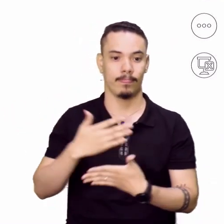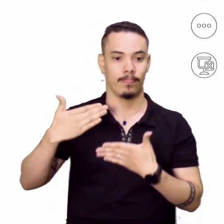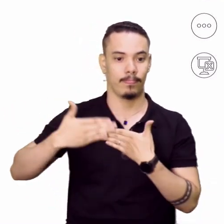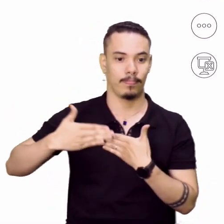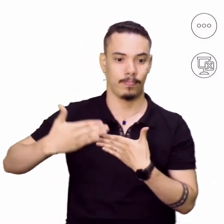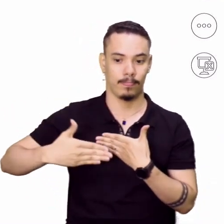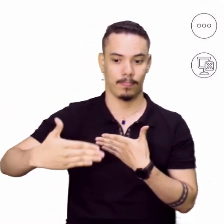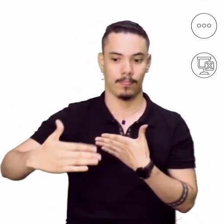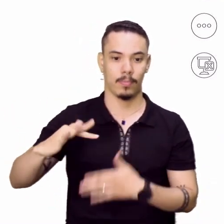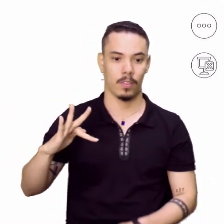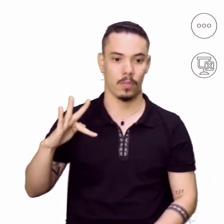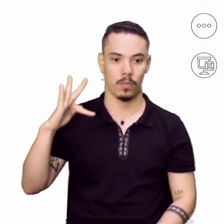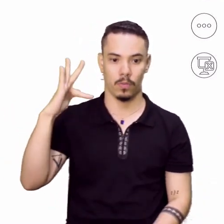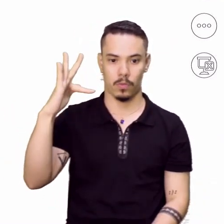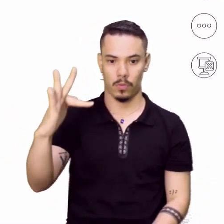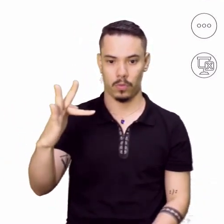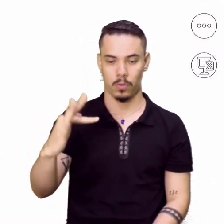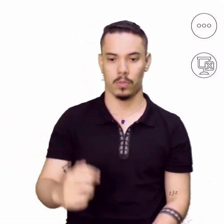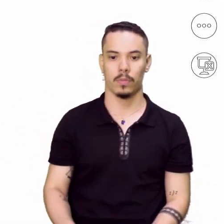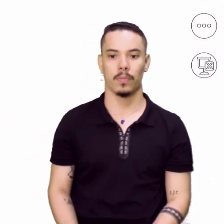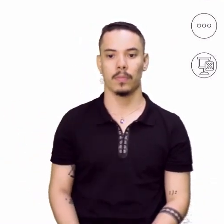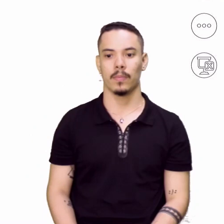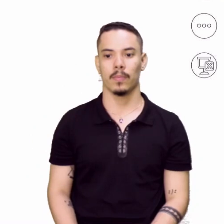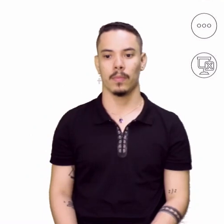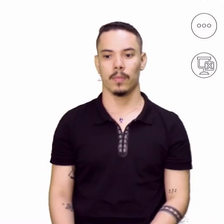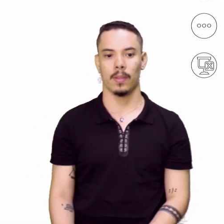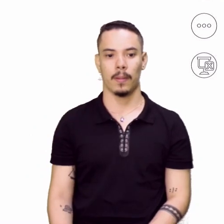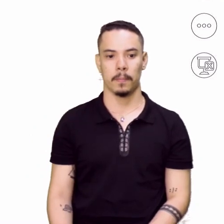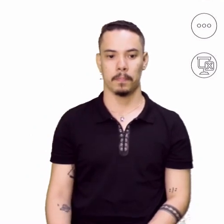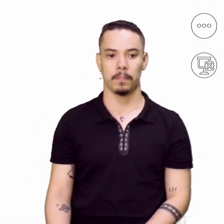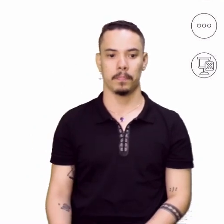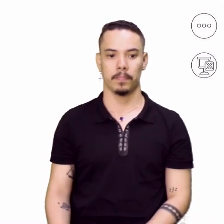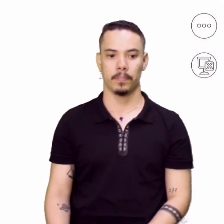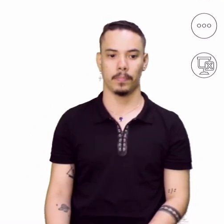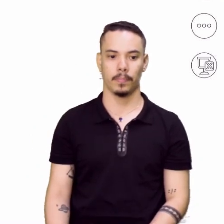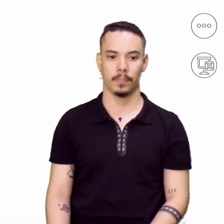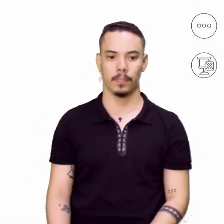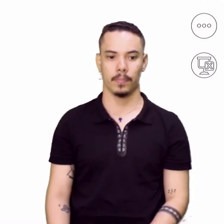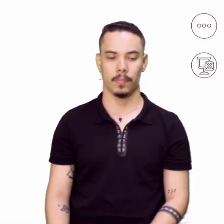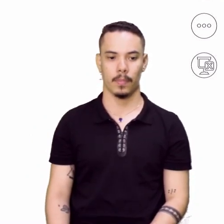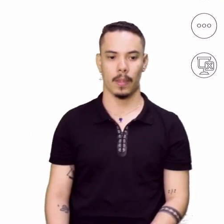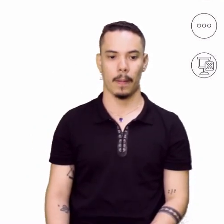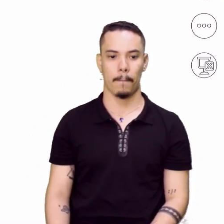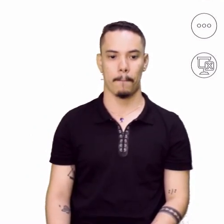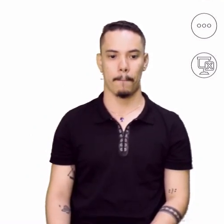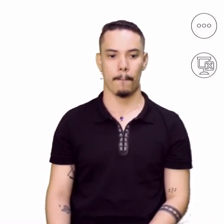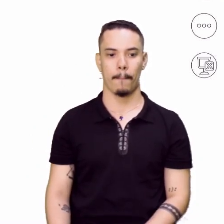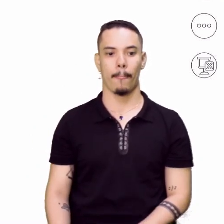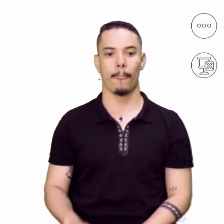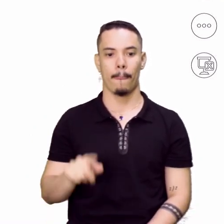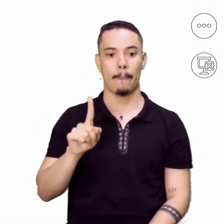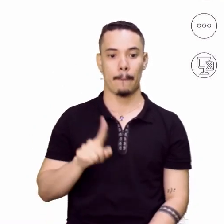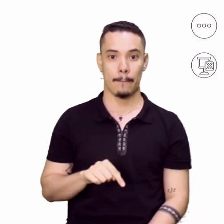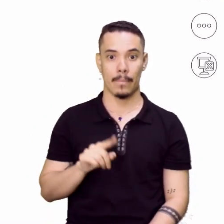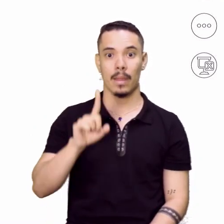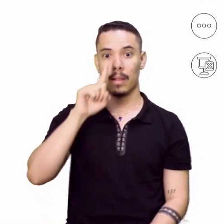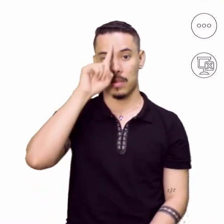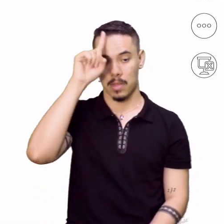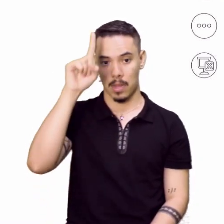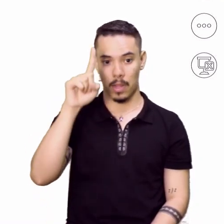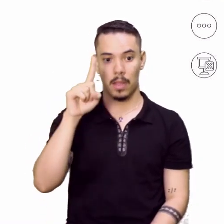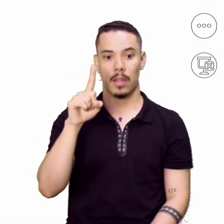previsões frequentemente é usado antes de expressões que dão a ideia de I